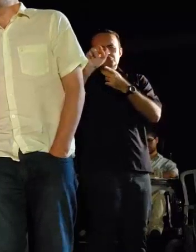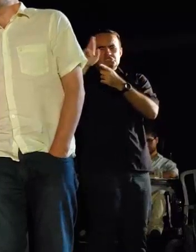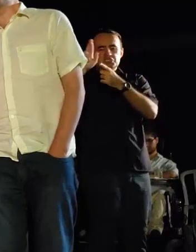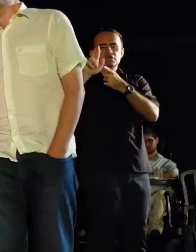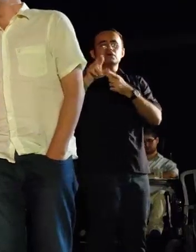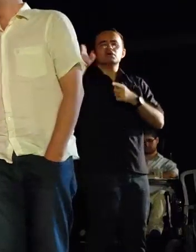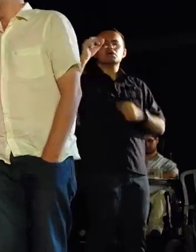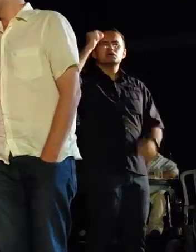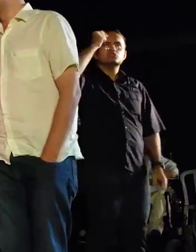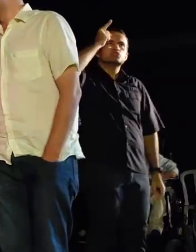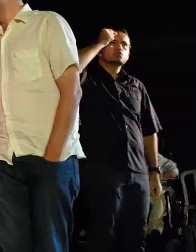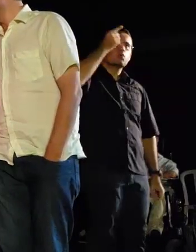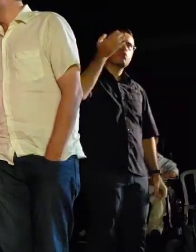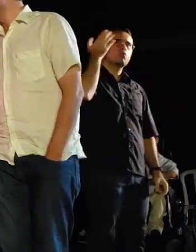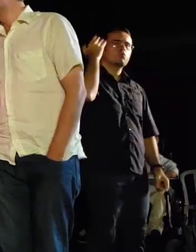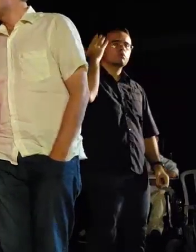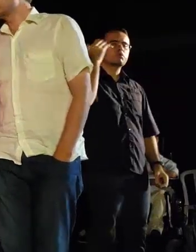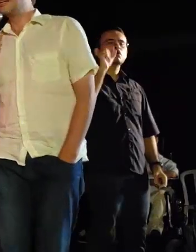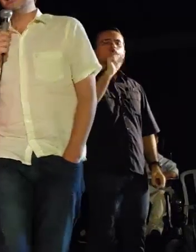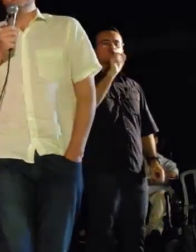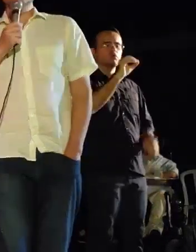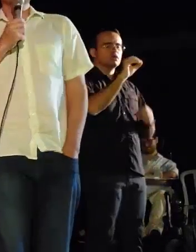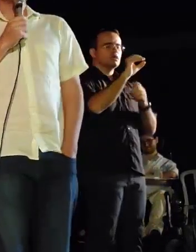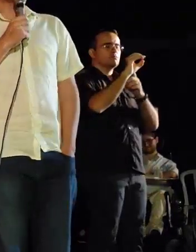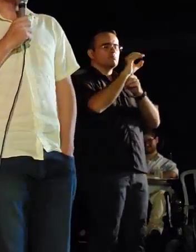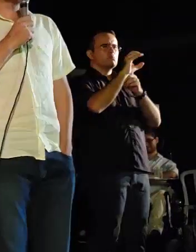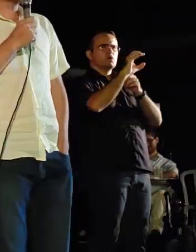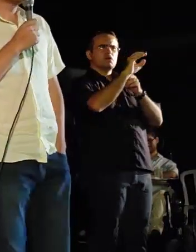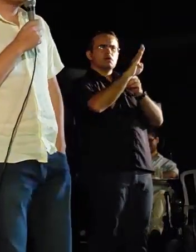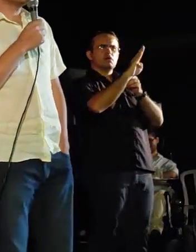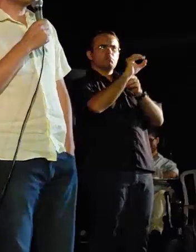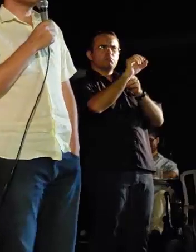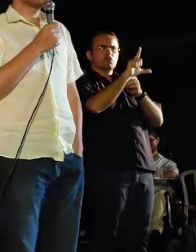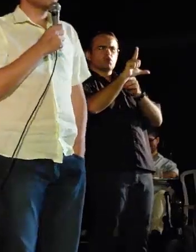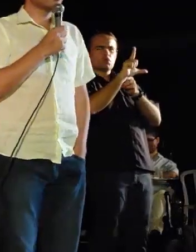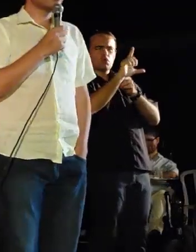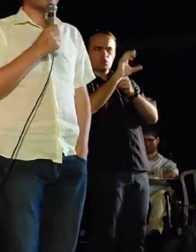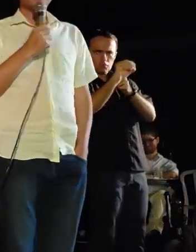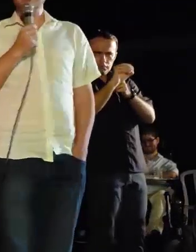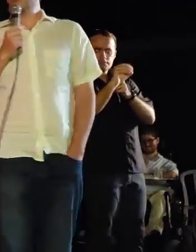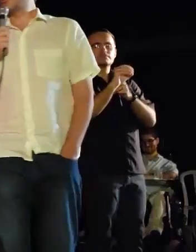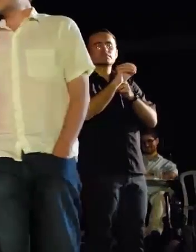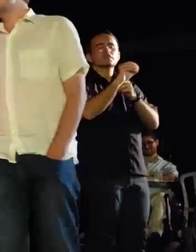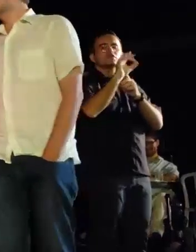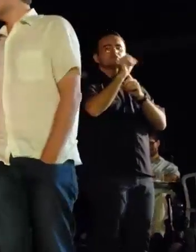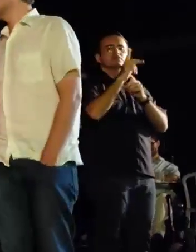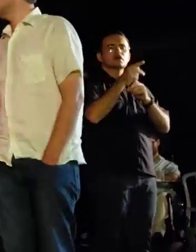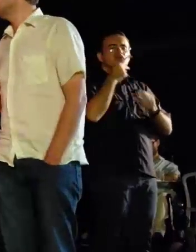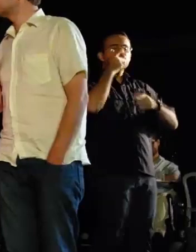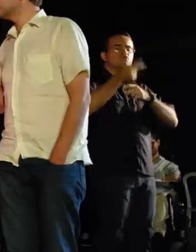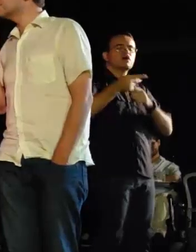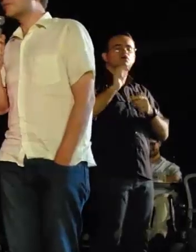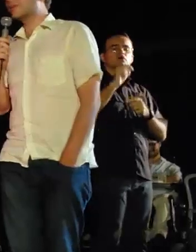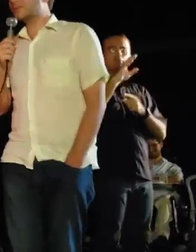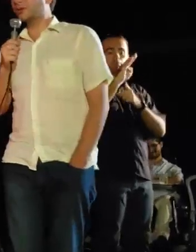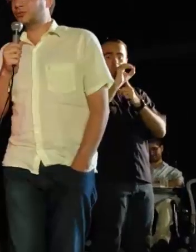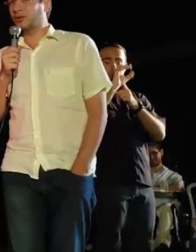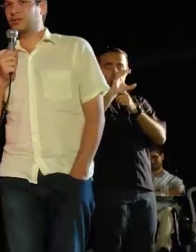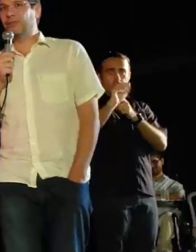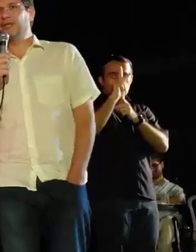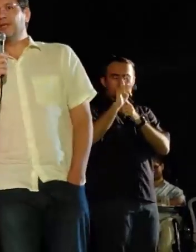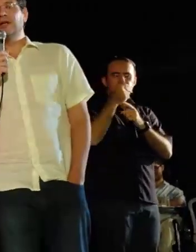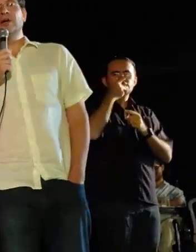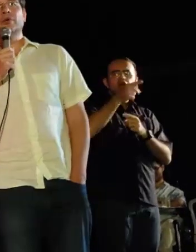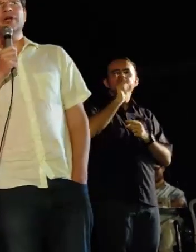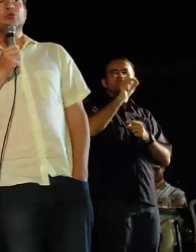Thomas Müntzer pela primeira vez pelo Bloch. E o Bloch, quando ele vai falar do Thomas Müntzer, ele tem uma frase que eu acho